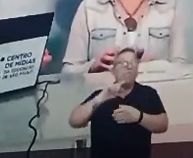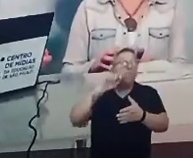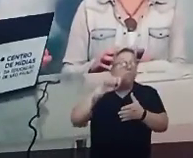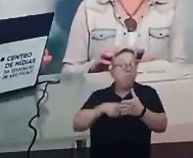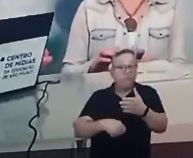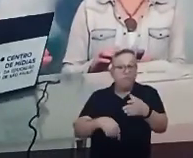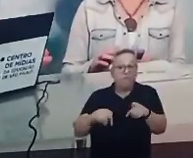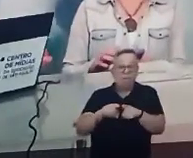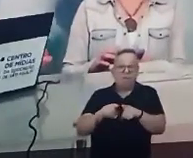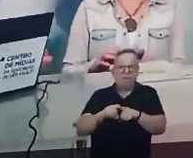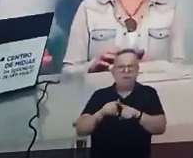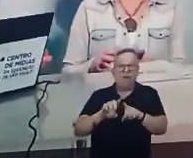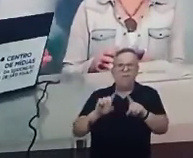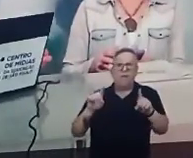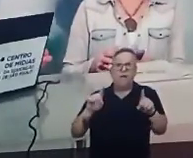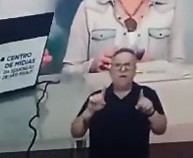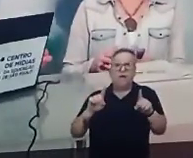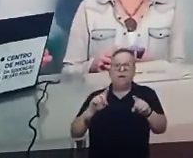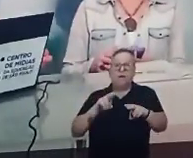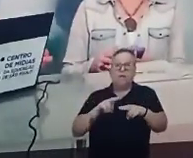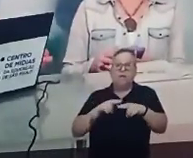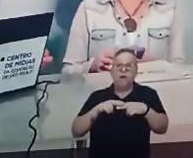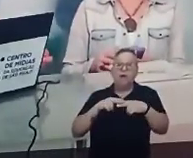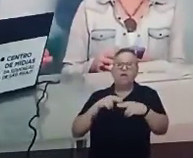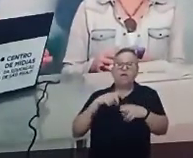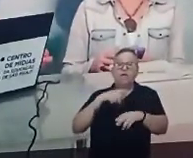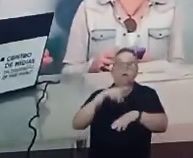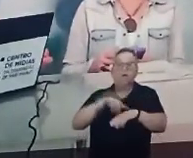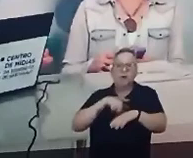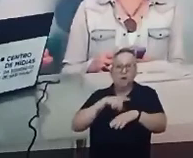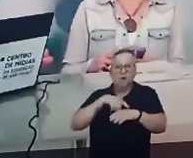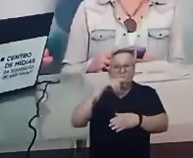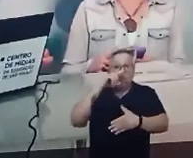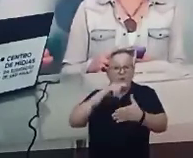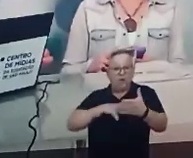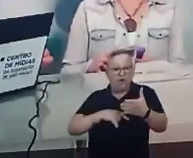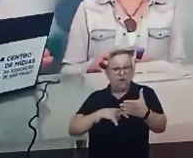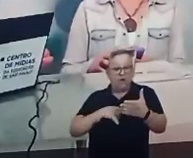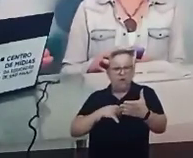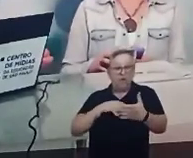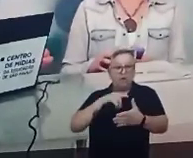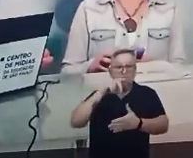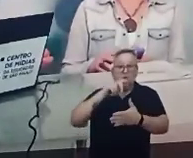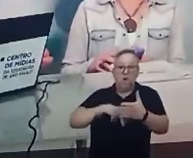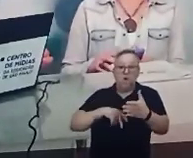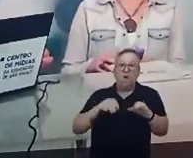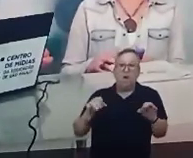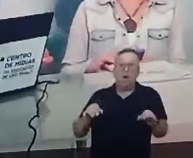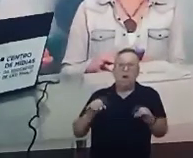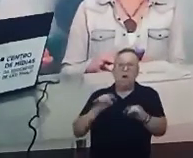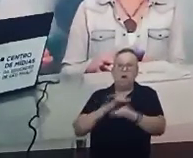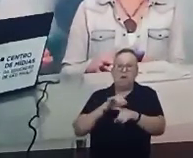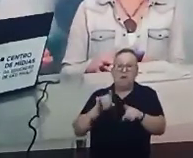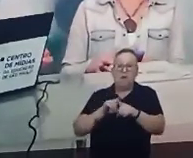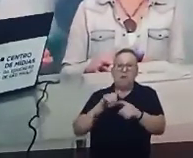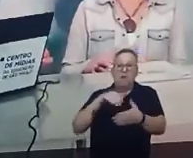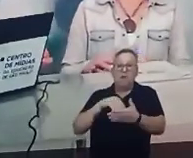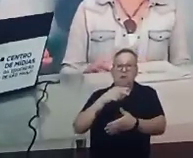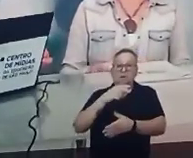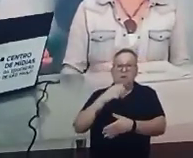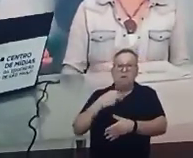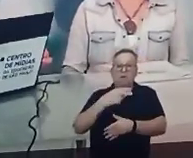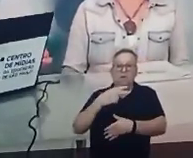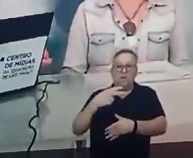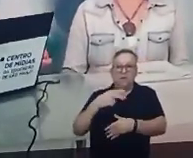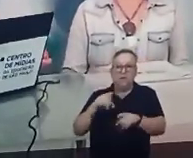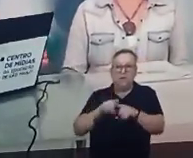inscrever, mas isso é por conta da vigência do contrato. Como a vigência do contrato se encerra ao final de 2022,